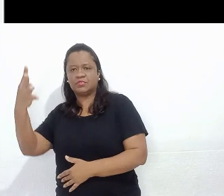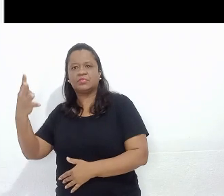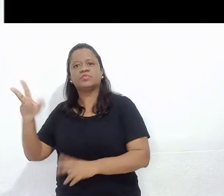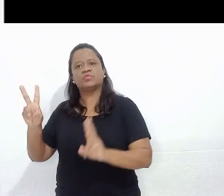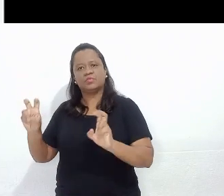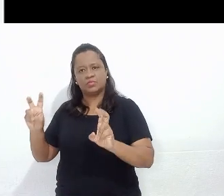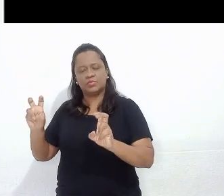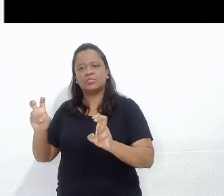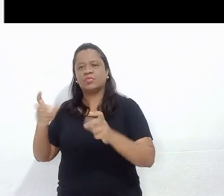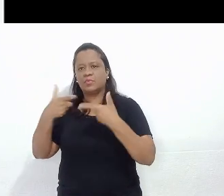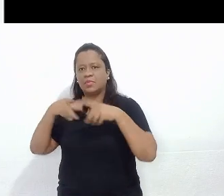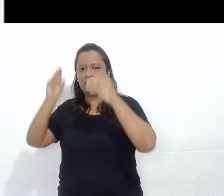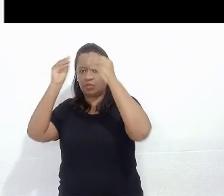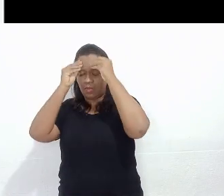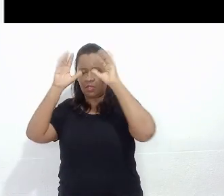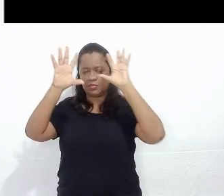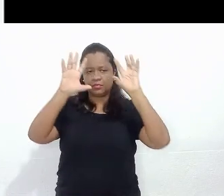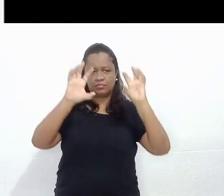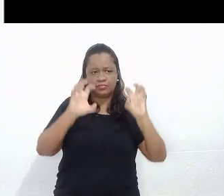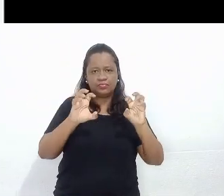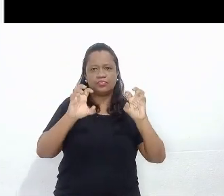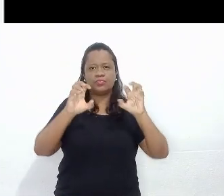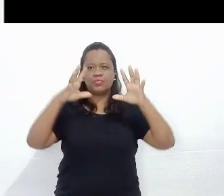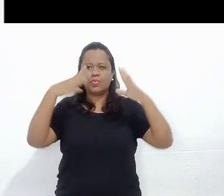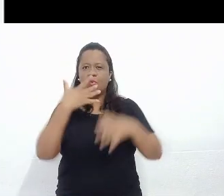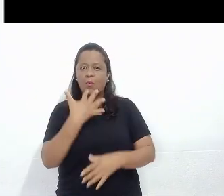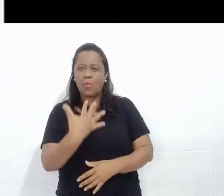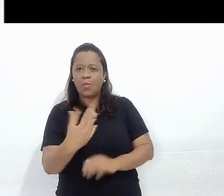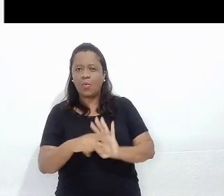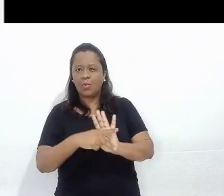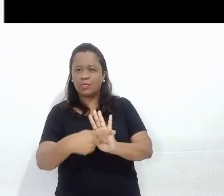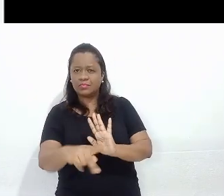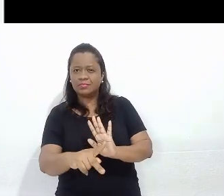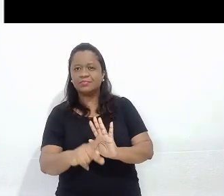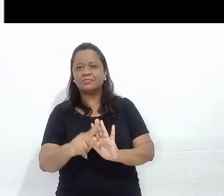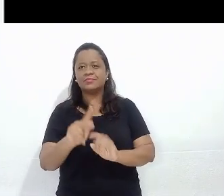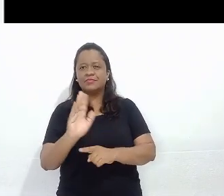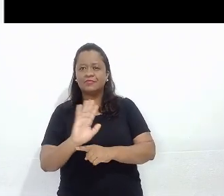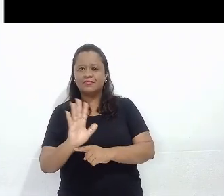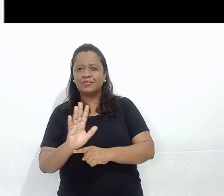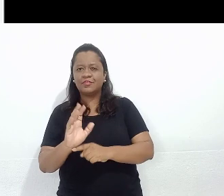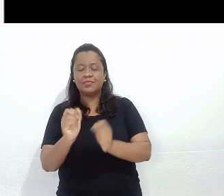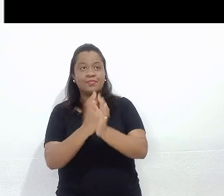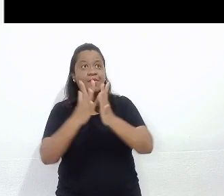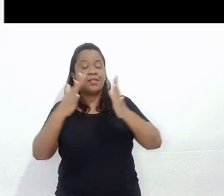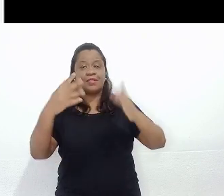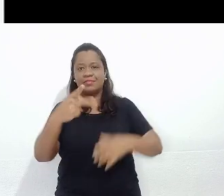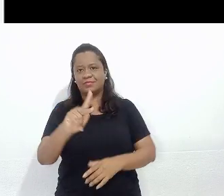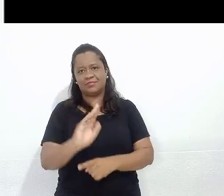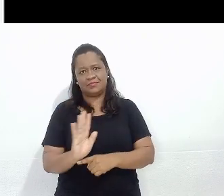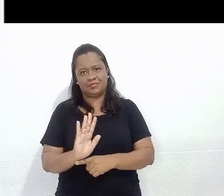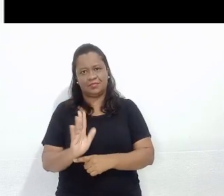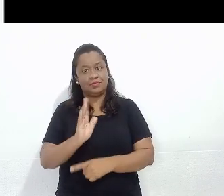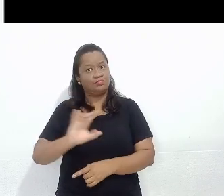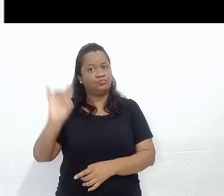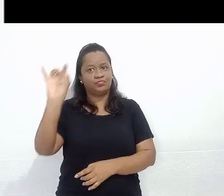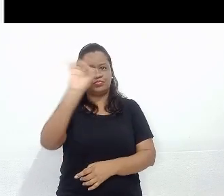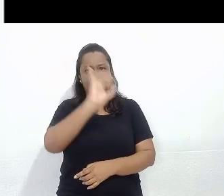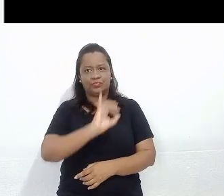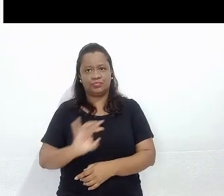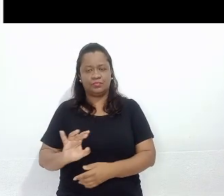linguagem do seu filme, a textura do seu filme, a cor do seu filme, a luminância do seu filme, tudo isso.